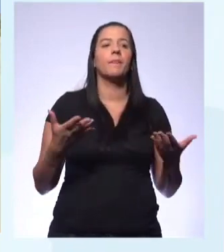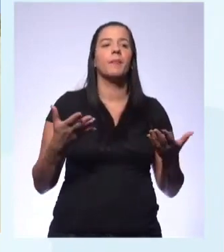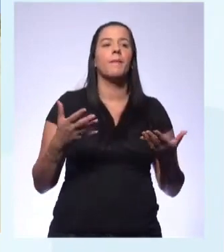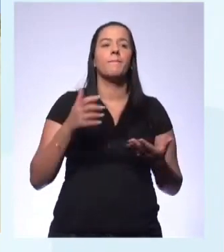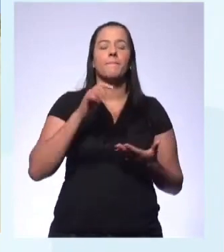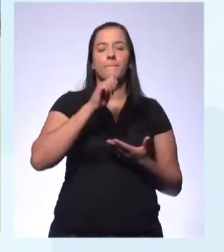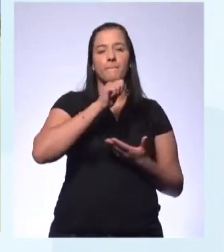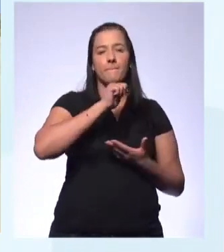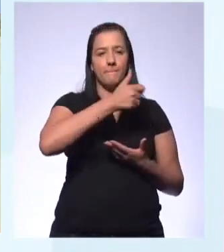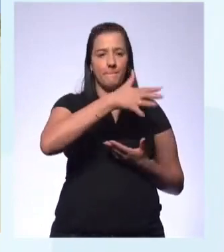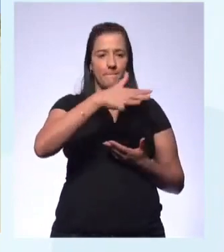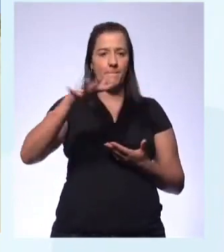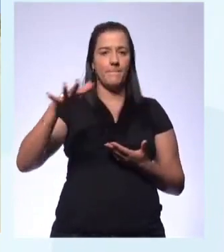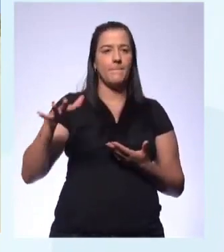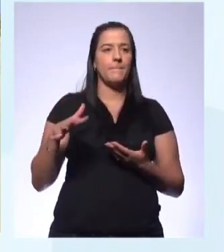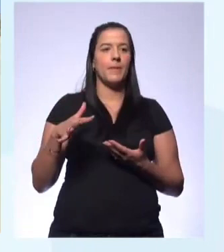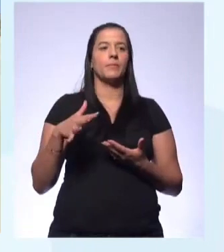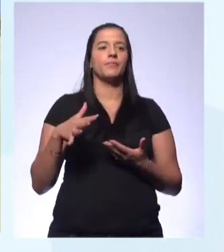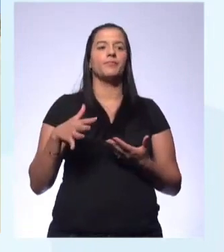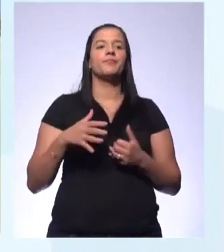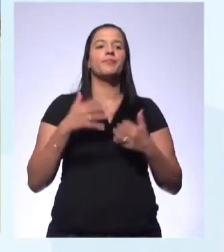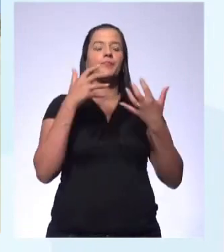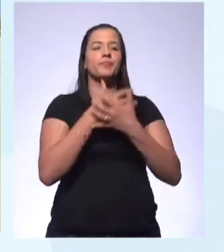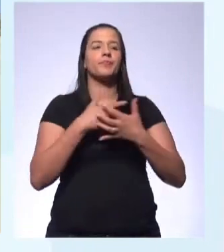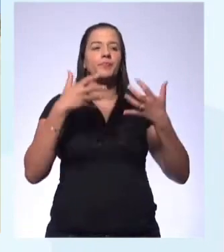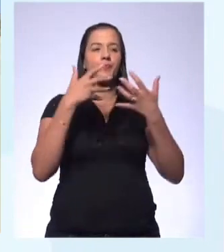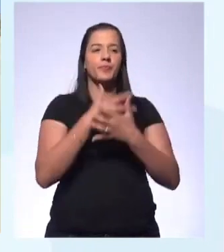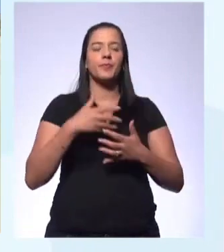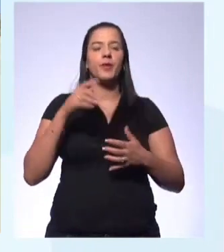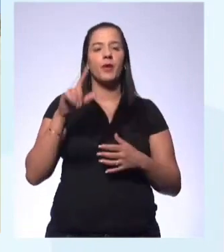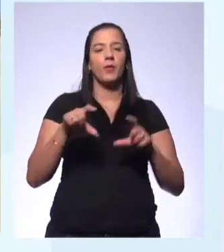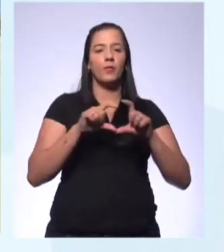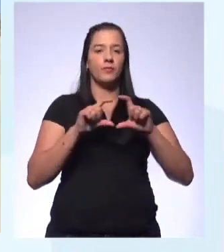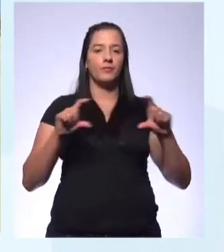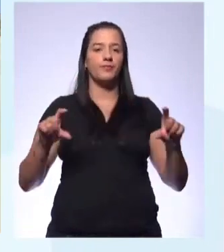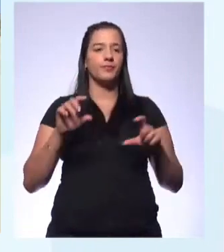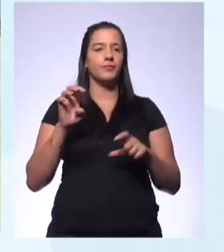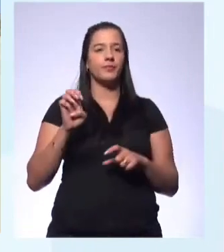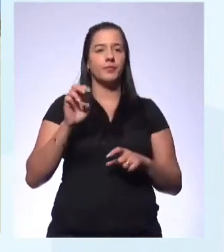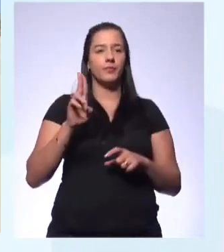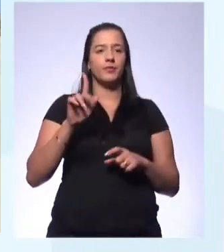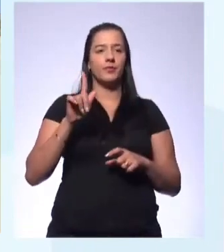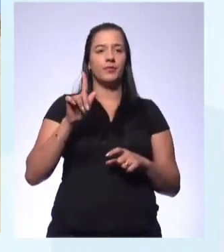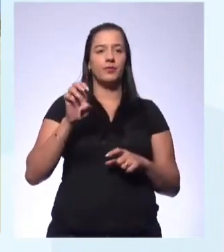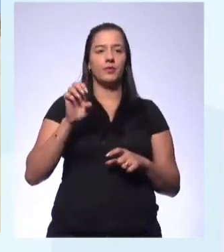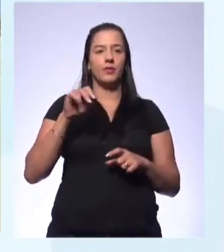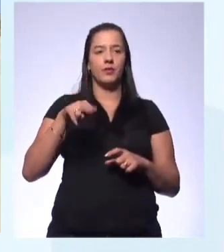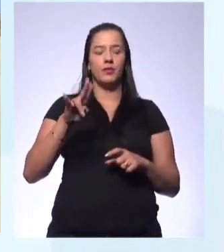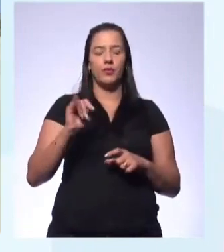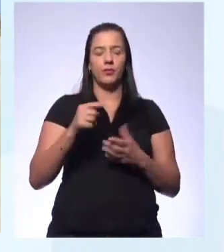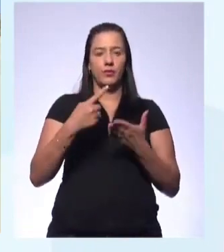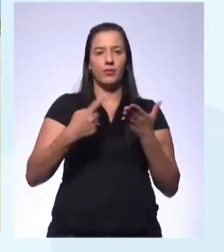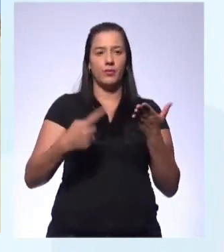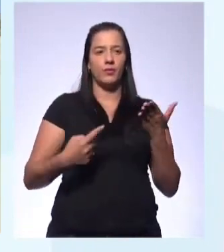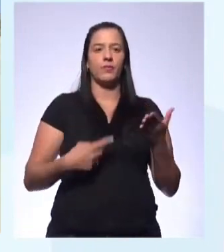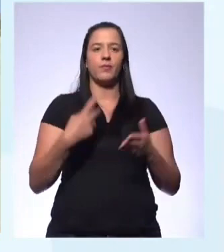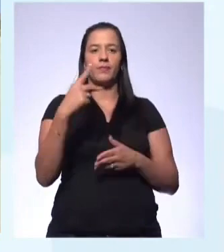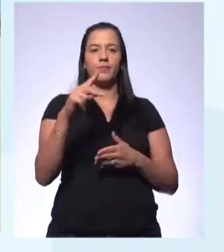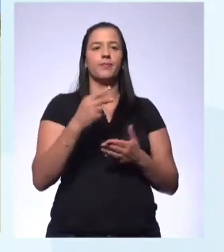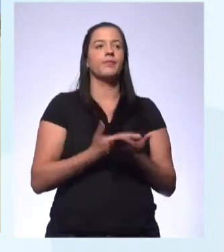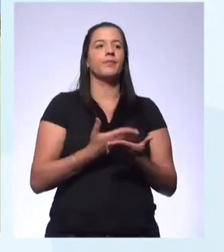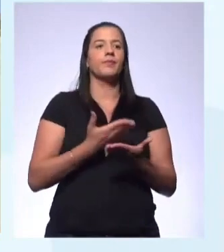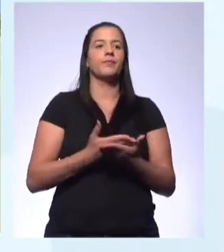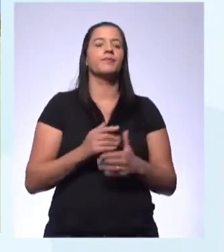Eterno. Eugênio Tavares está aí no caderno do aluno, tá certo? Vamos ler aí, ver se eu leio essa.